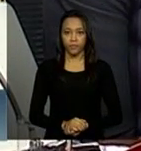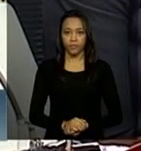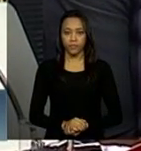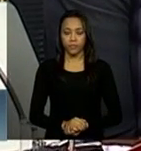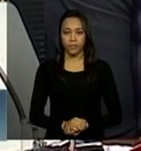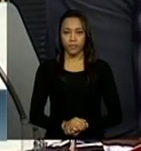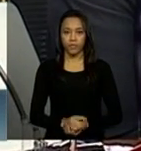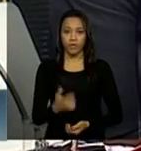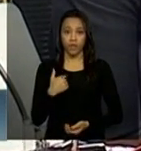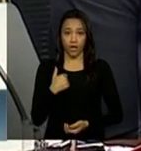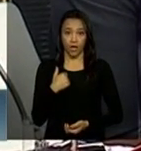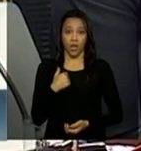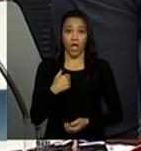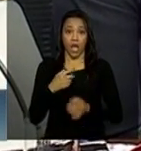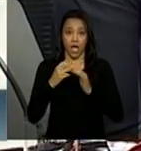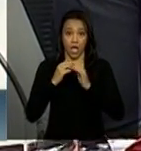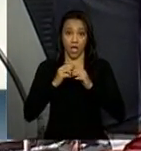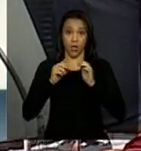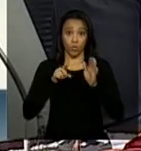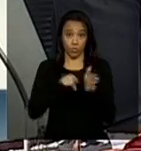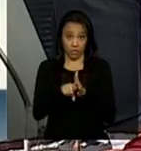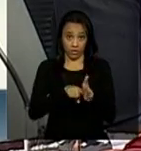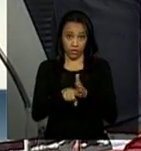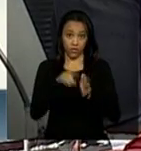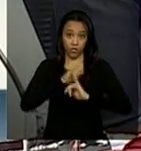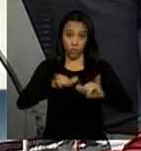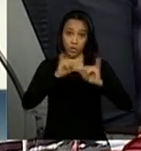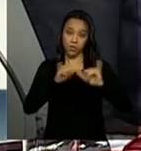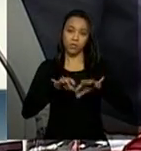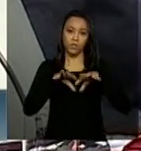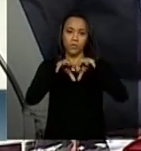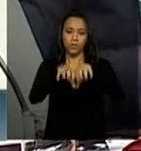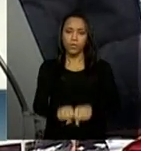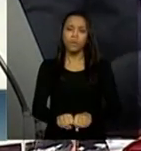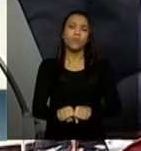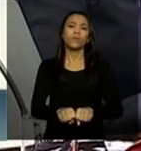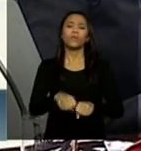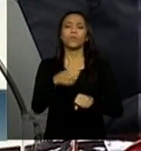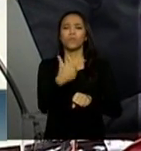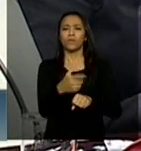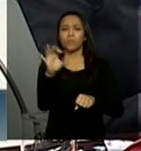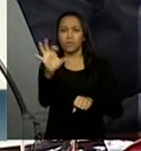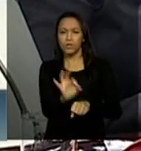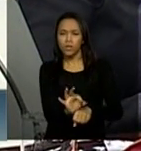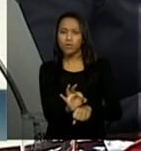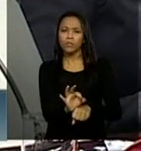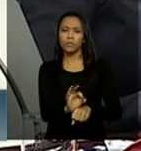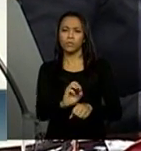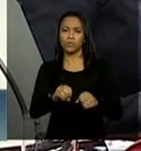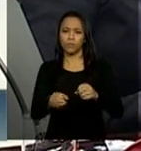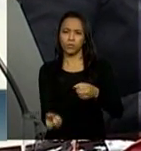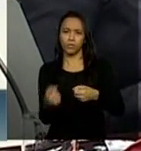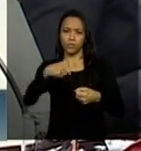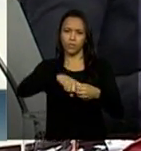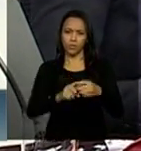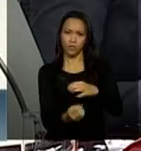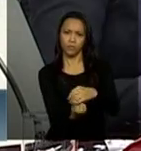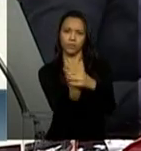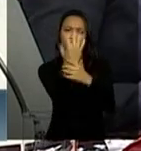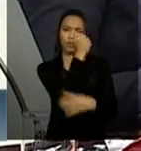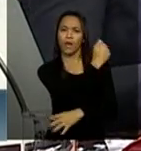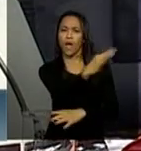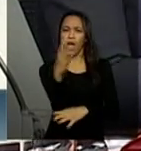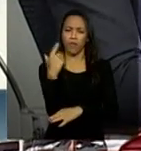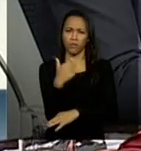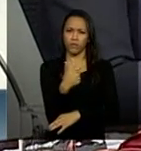Então, o estudo diz que a agricultura ocupou 2% dos desflorestamentos recentes. Recentes o quê?